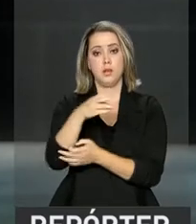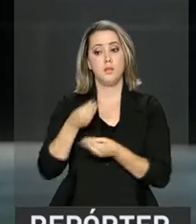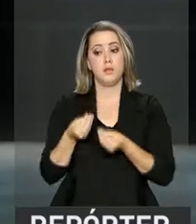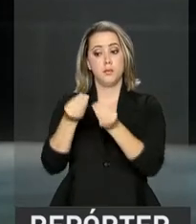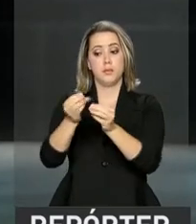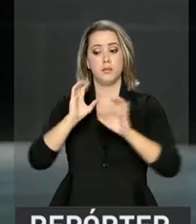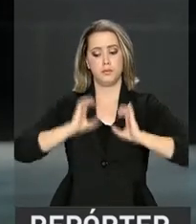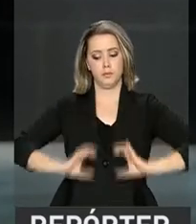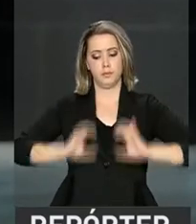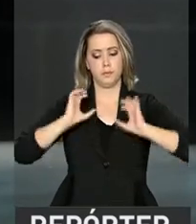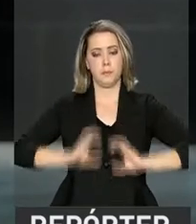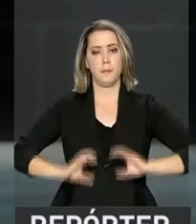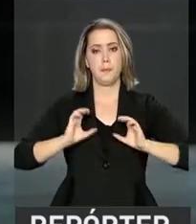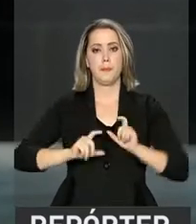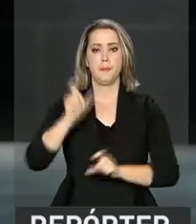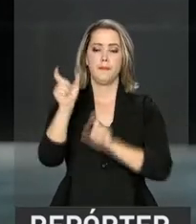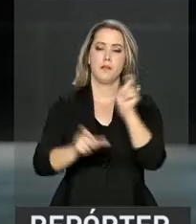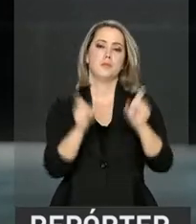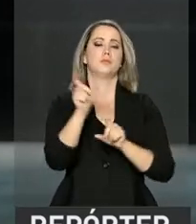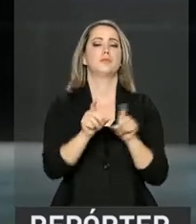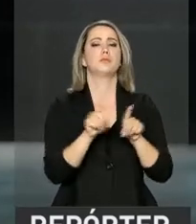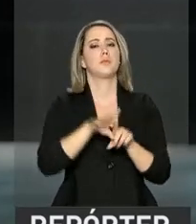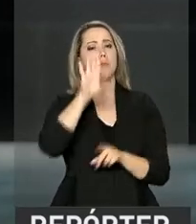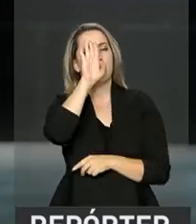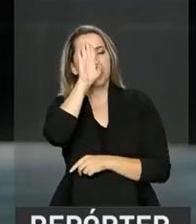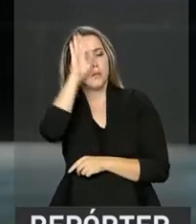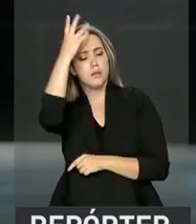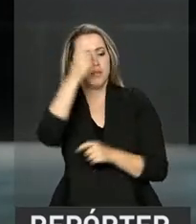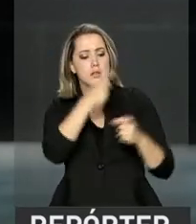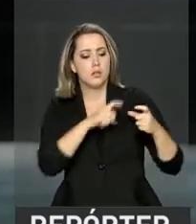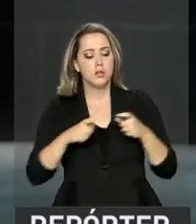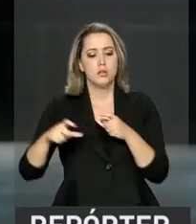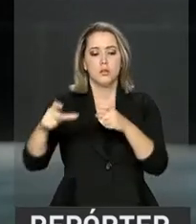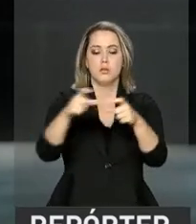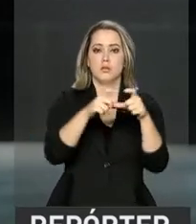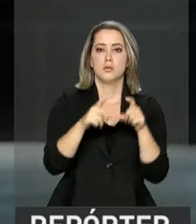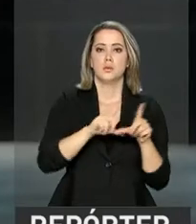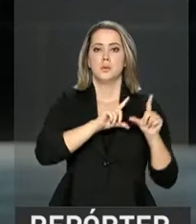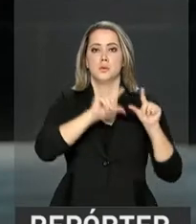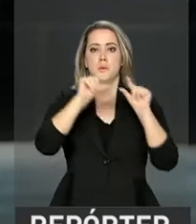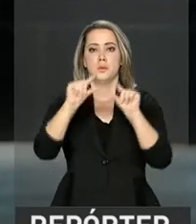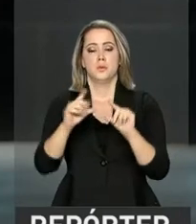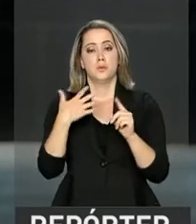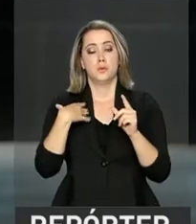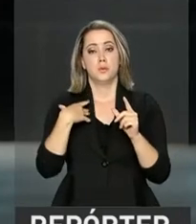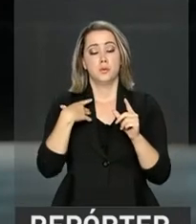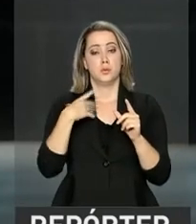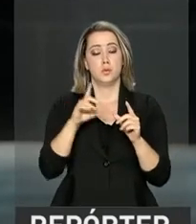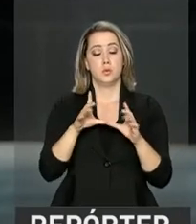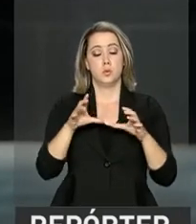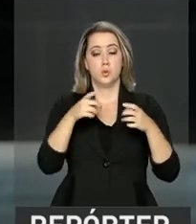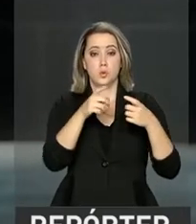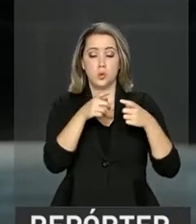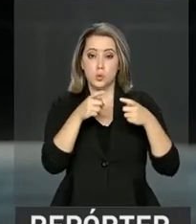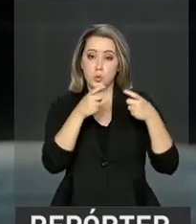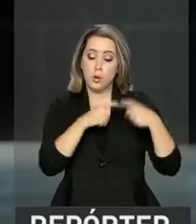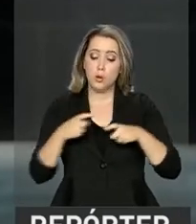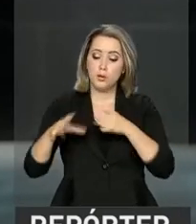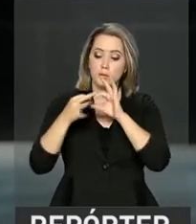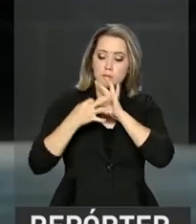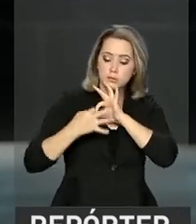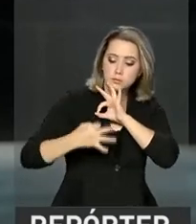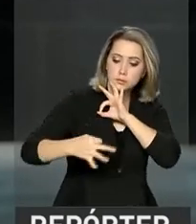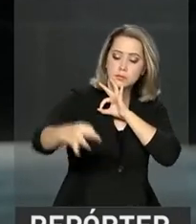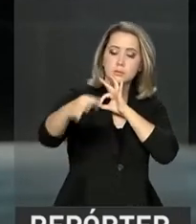cidadania para essas pessoas, principalmente nas regiões periféricas das grandes cidades brasileiras. É por isso que